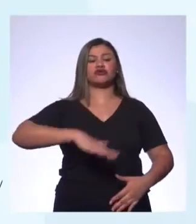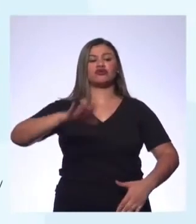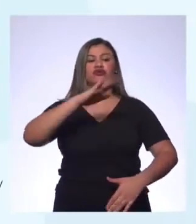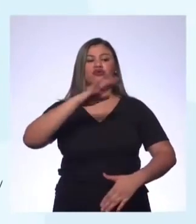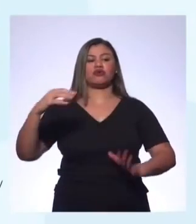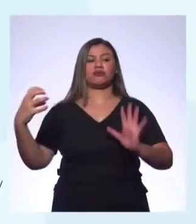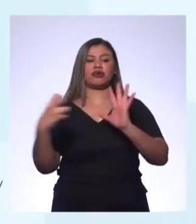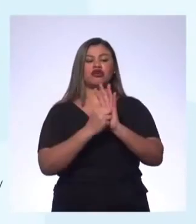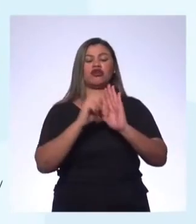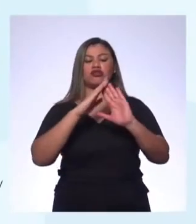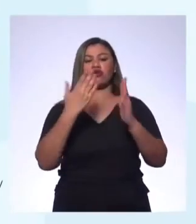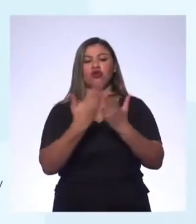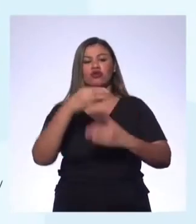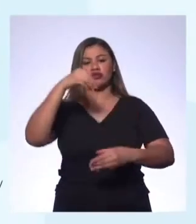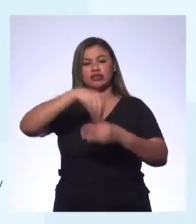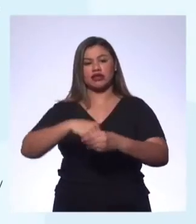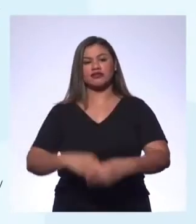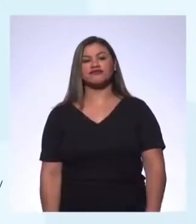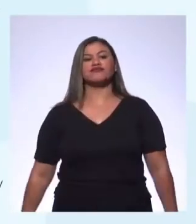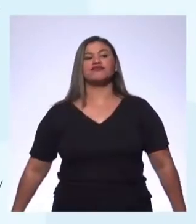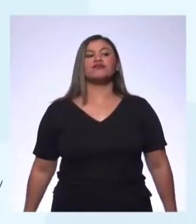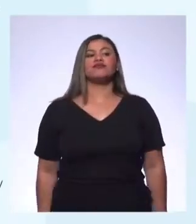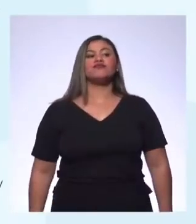em cada escola.